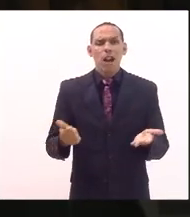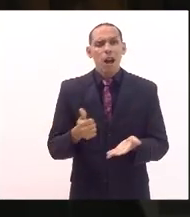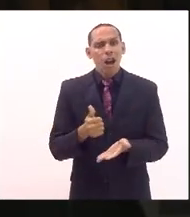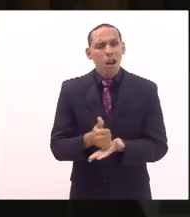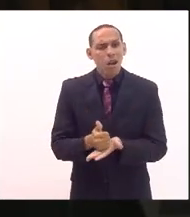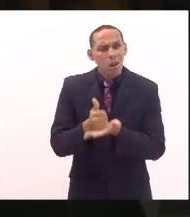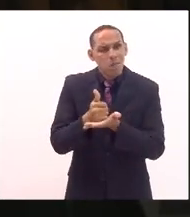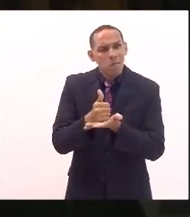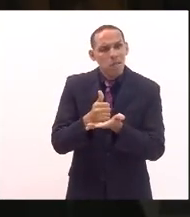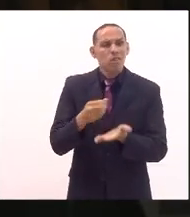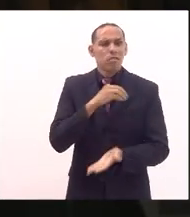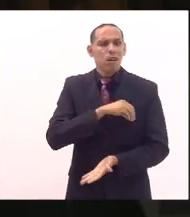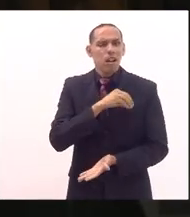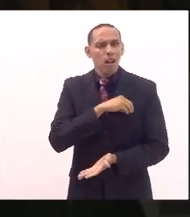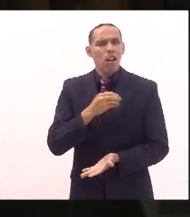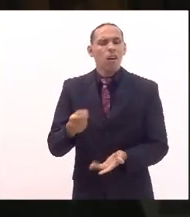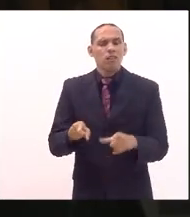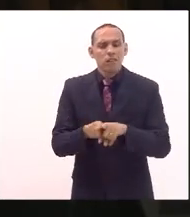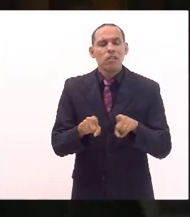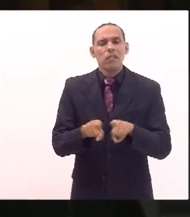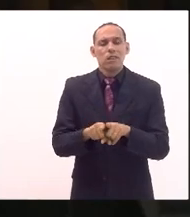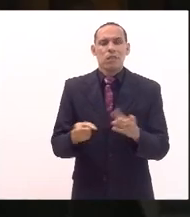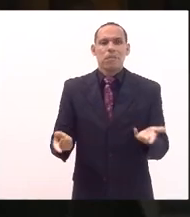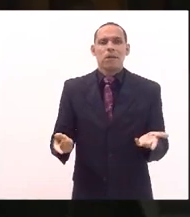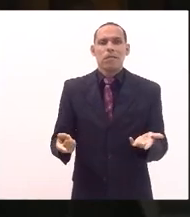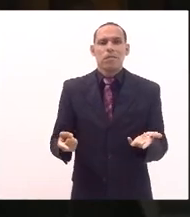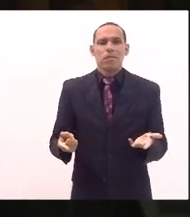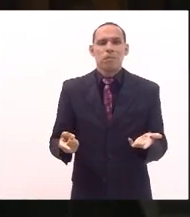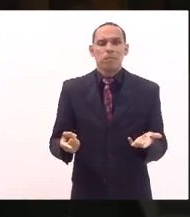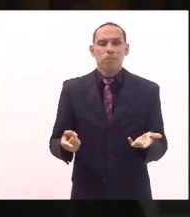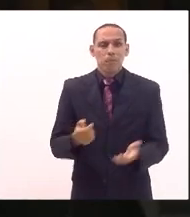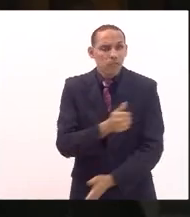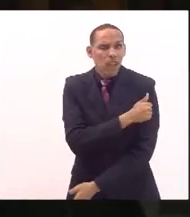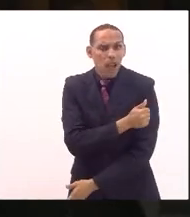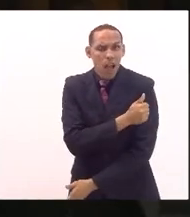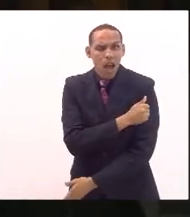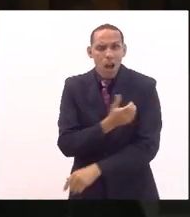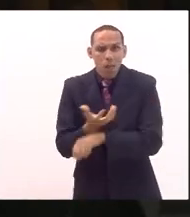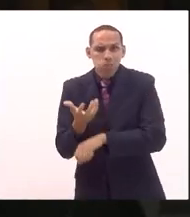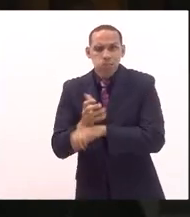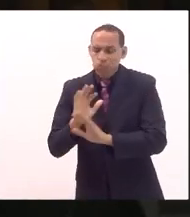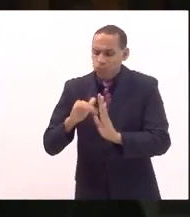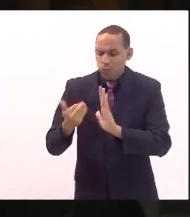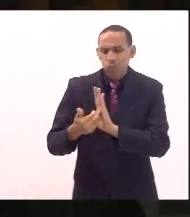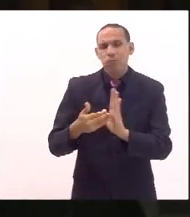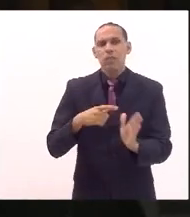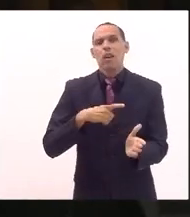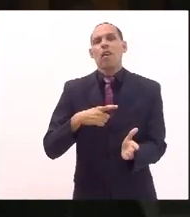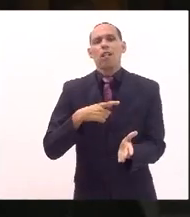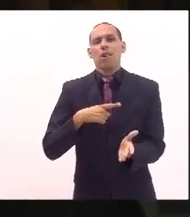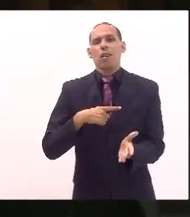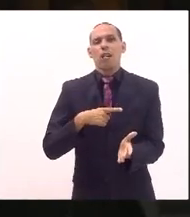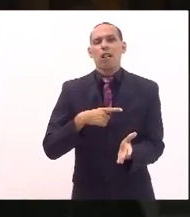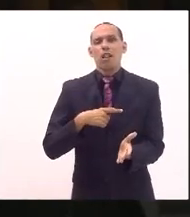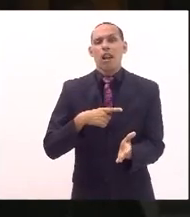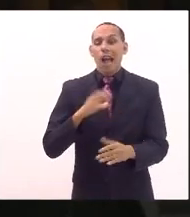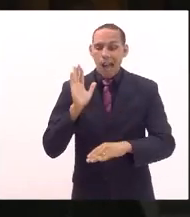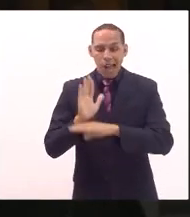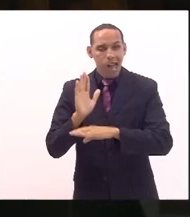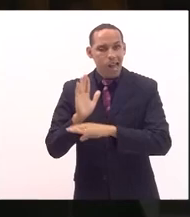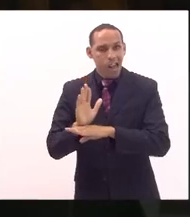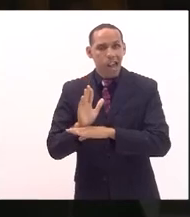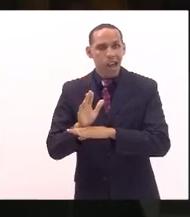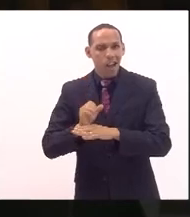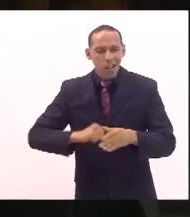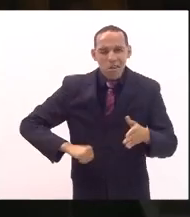salarial seja respeitado a gente quer que os estudantes tenham todas as disciplinas e tem uma ajuda para superar os impactos que a